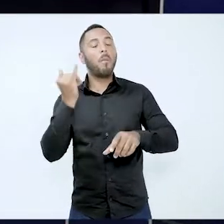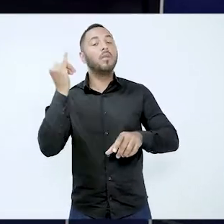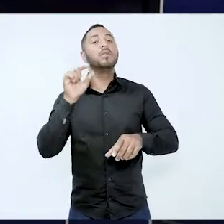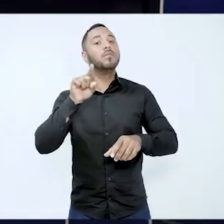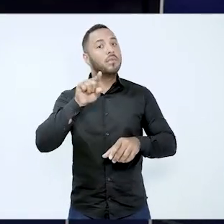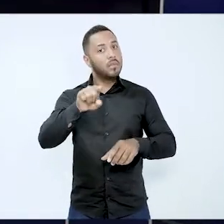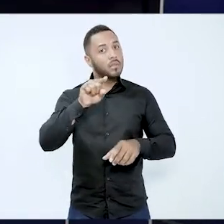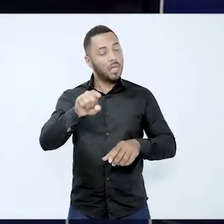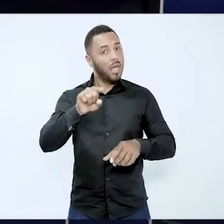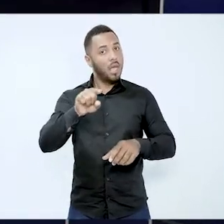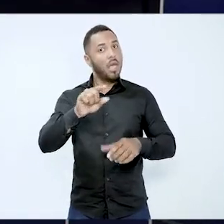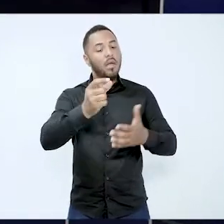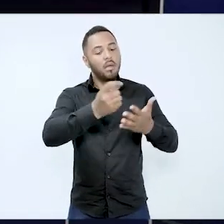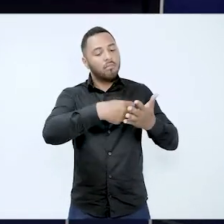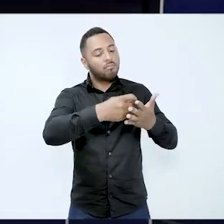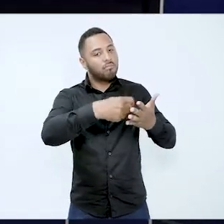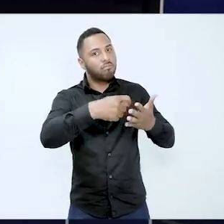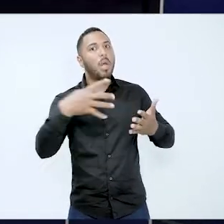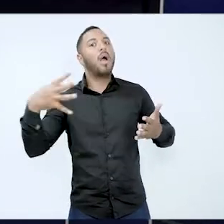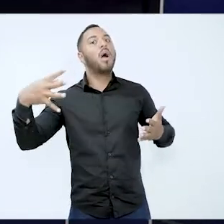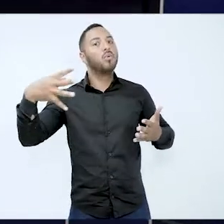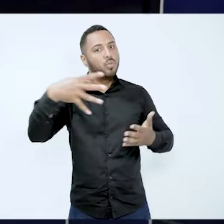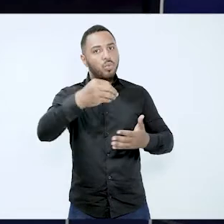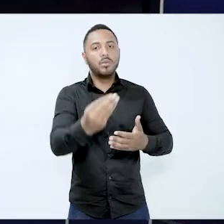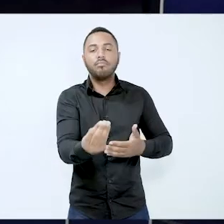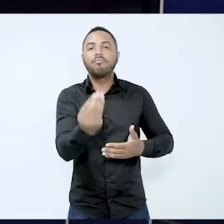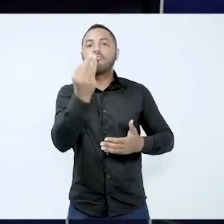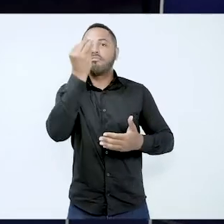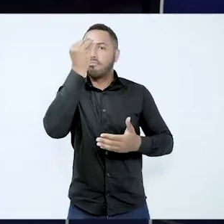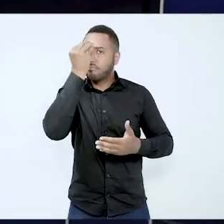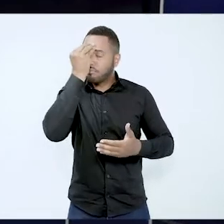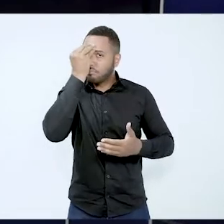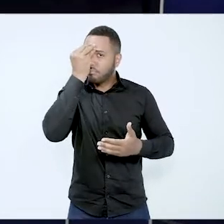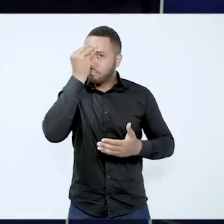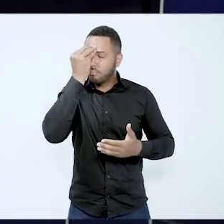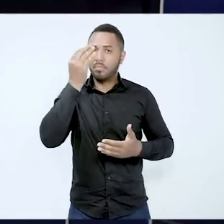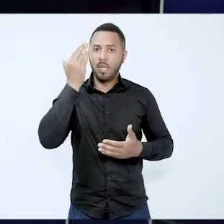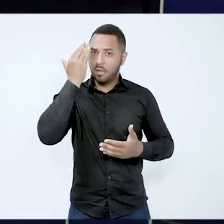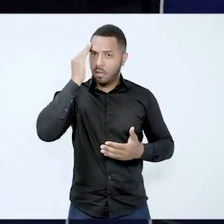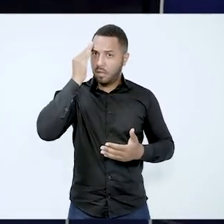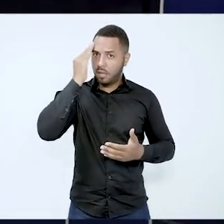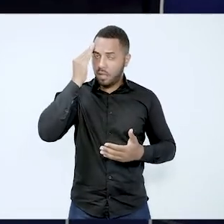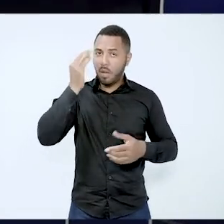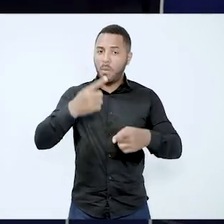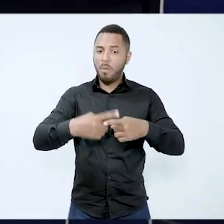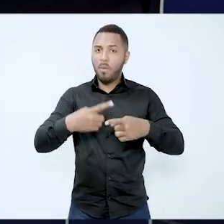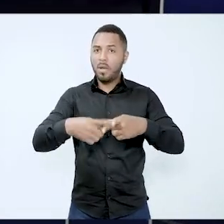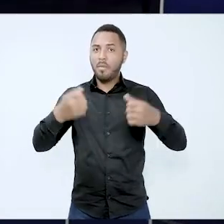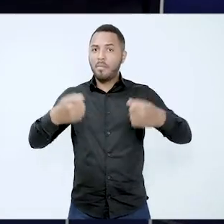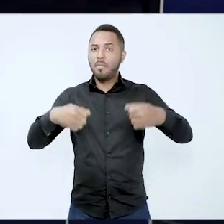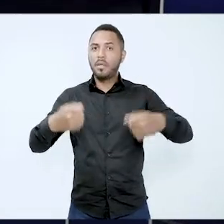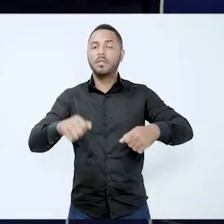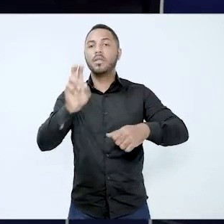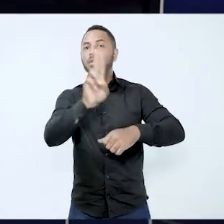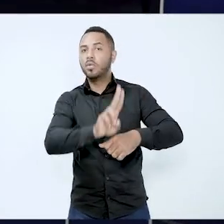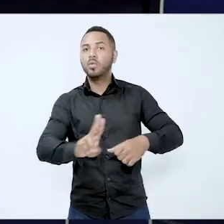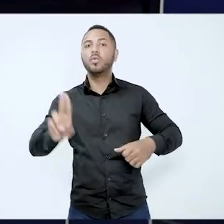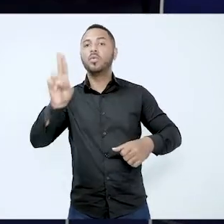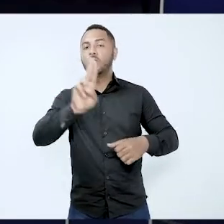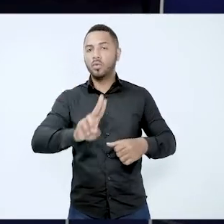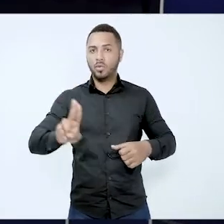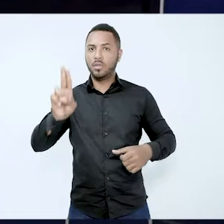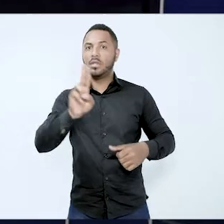você pegar uma caneta e um papel e fazer a anotação de todas essas expressões, todas essas marcas do